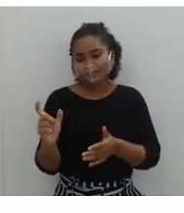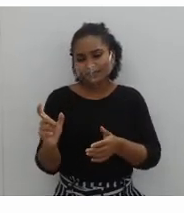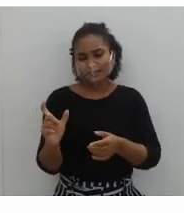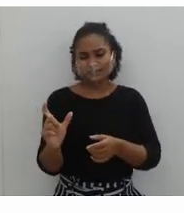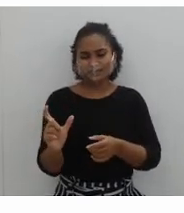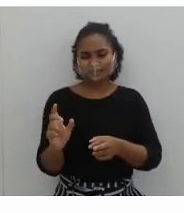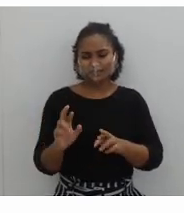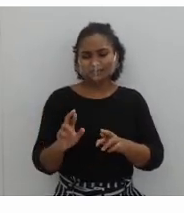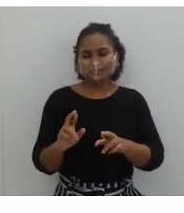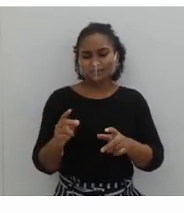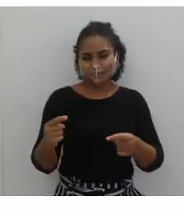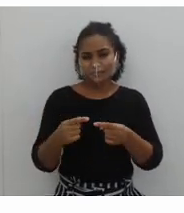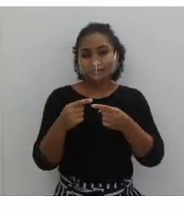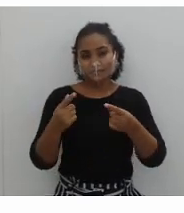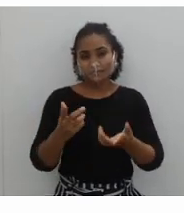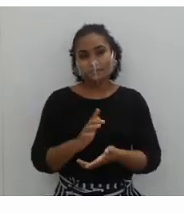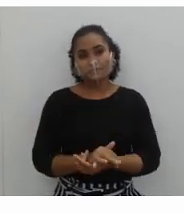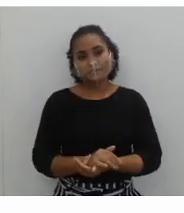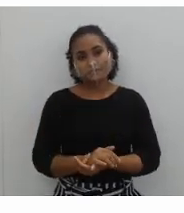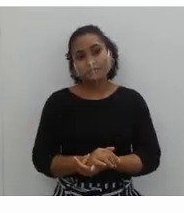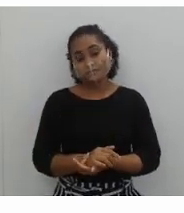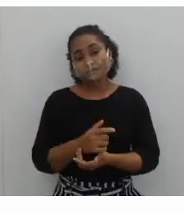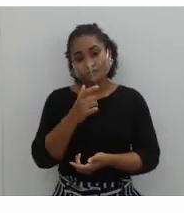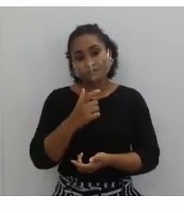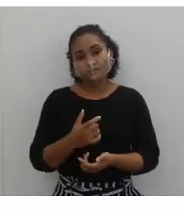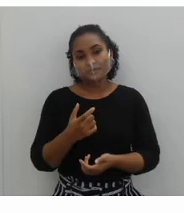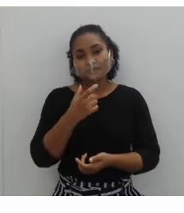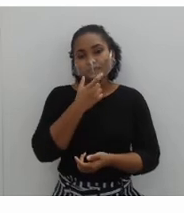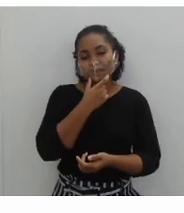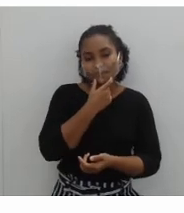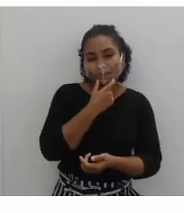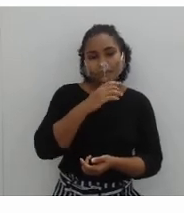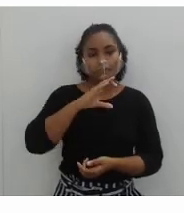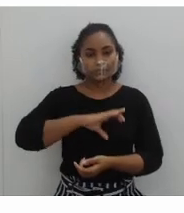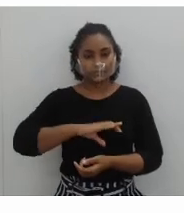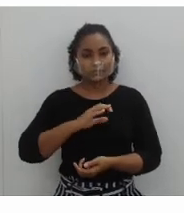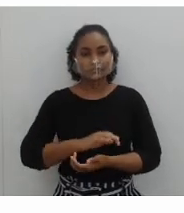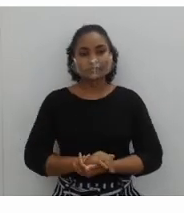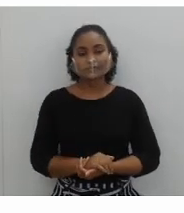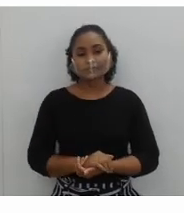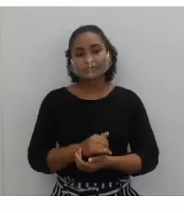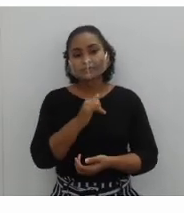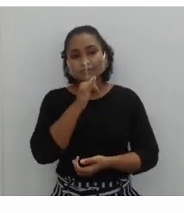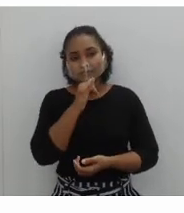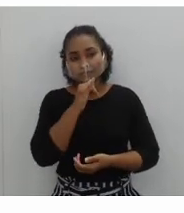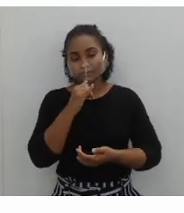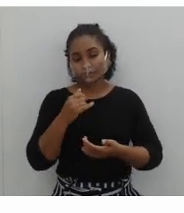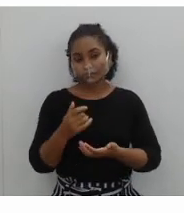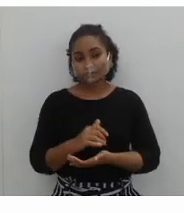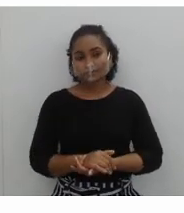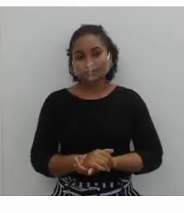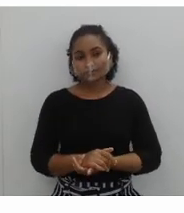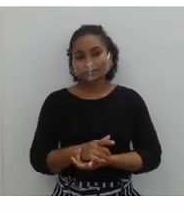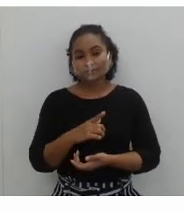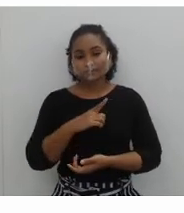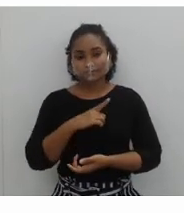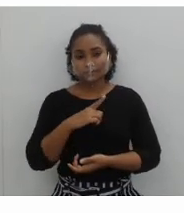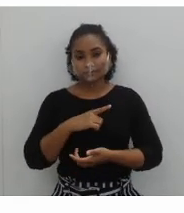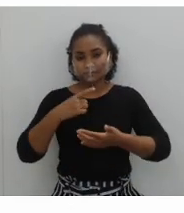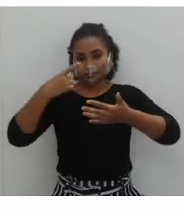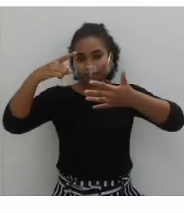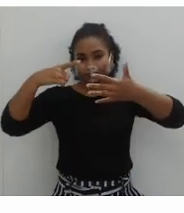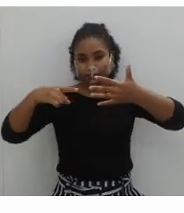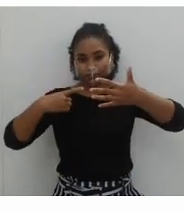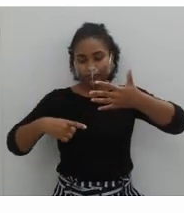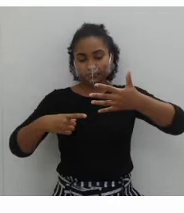né, similar nos dois idiomas, no caso da gente, inglês e português. Por exemplo, né, a gente tem aqui, eu trouxe uma lista com